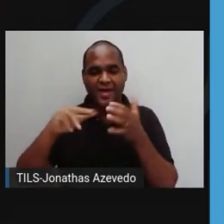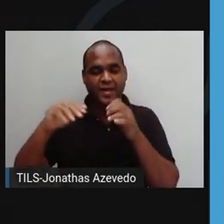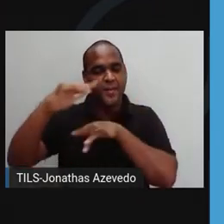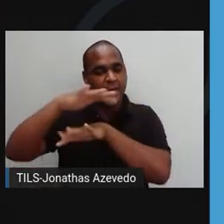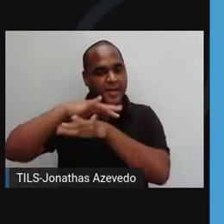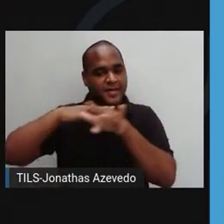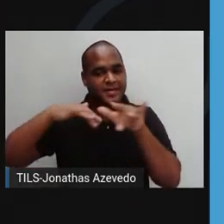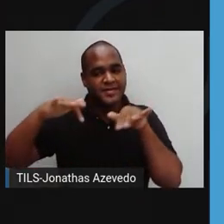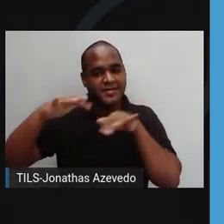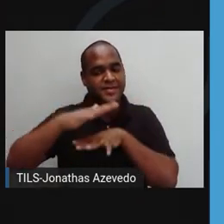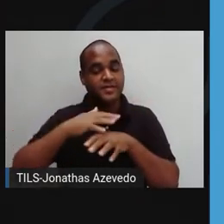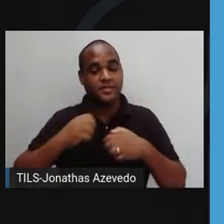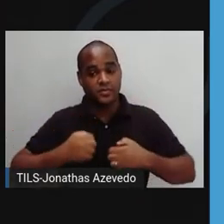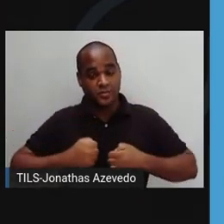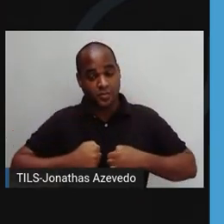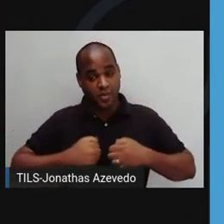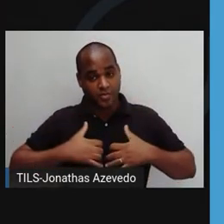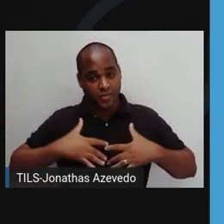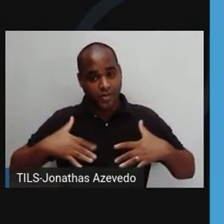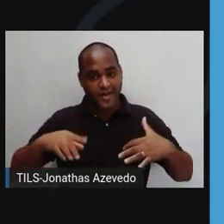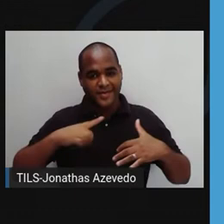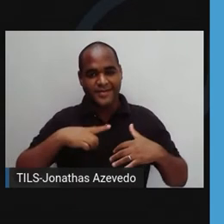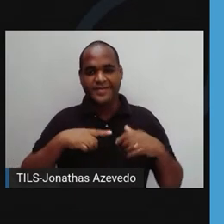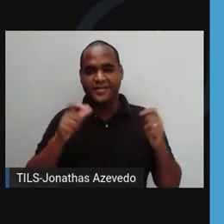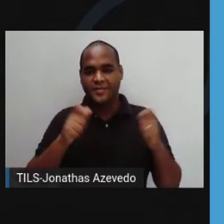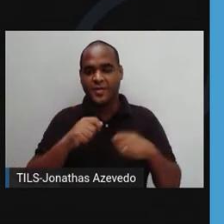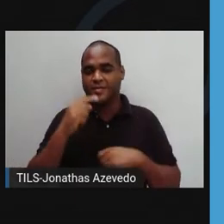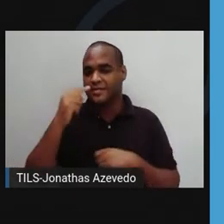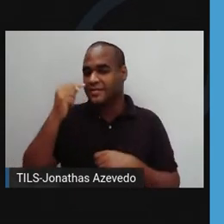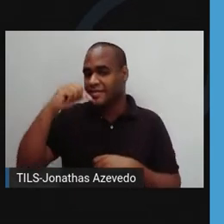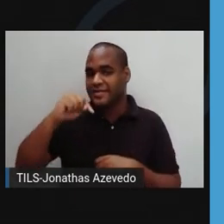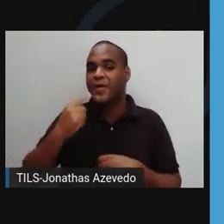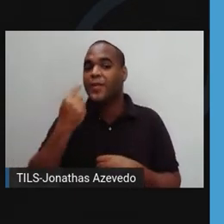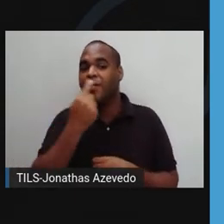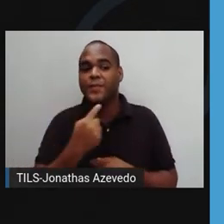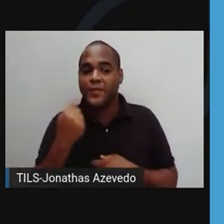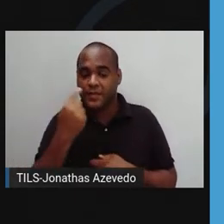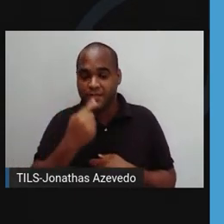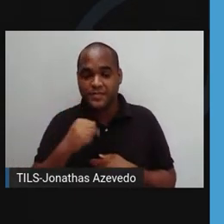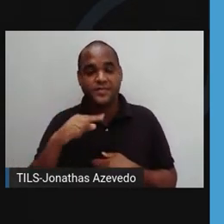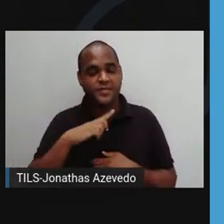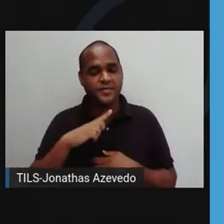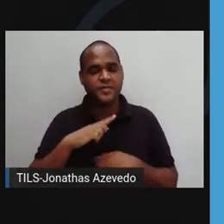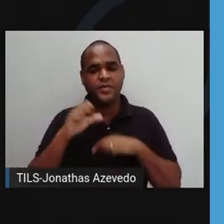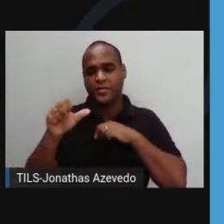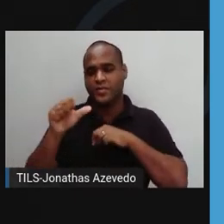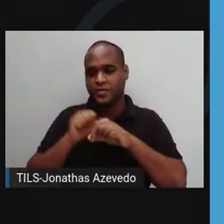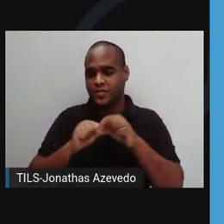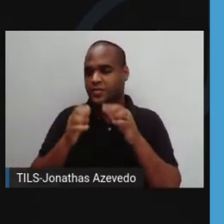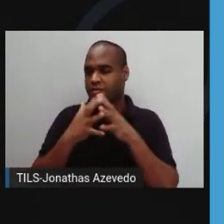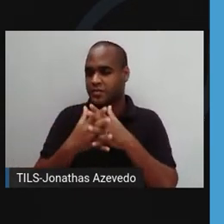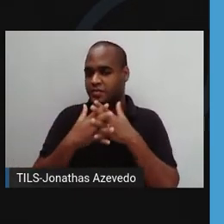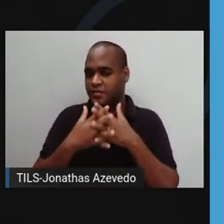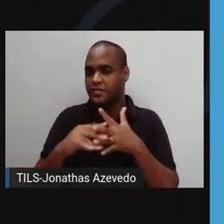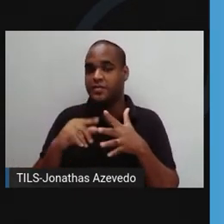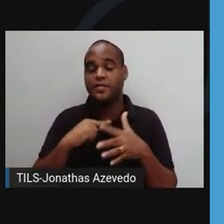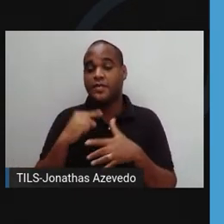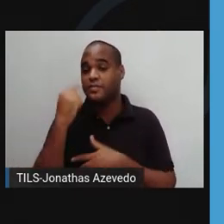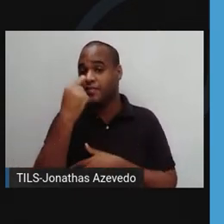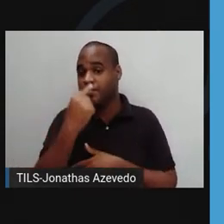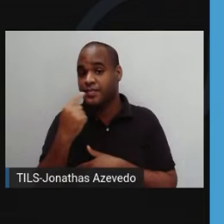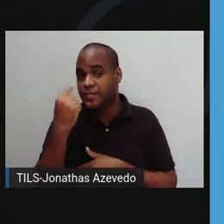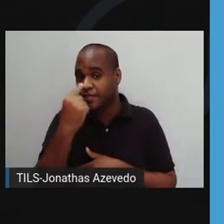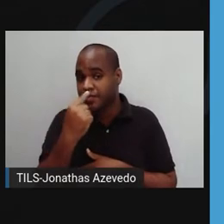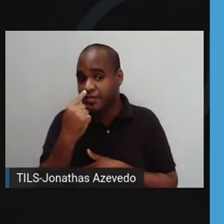aí. Pronto para ir para os pulmões? Posso entrar pelo nariz ou pela boca? Vamos pelo caminho mais complicado, através das narinas.